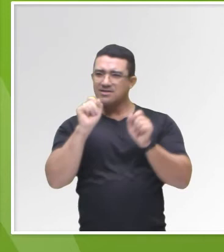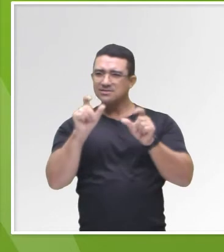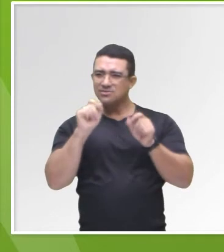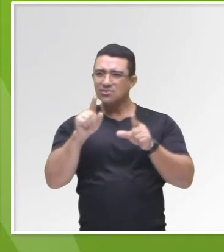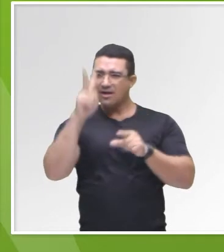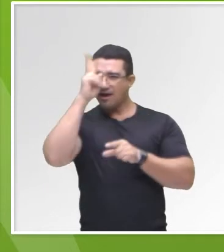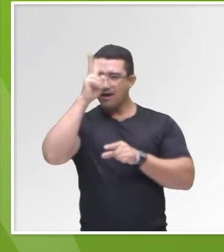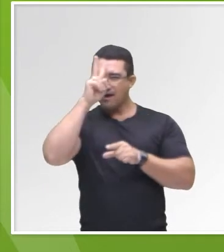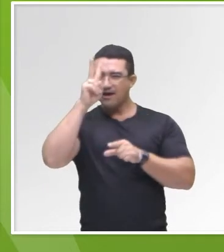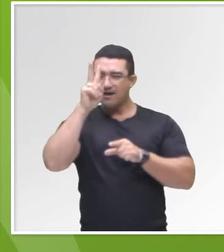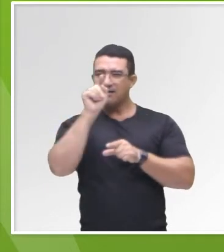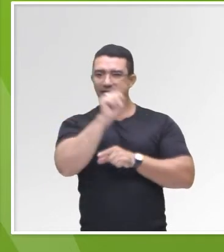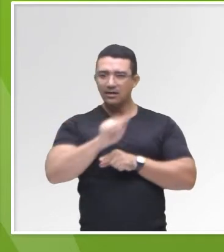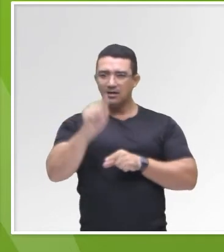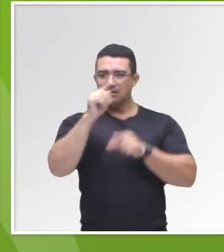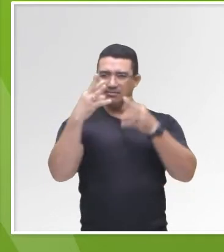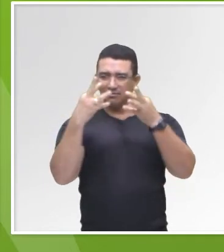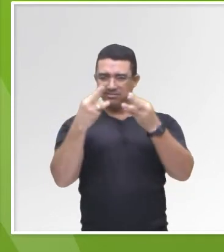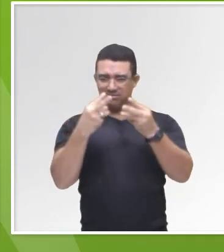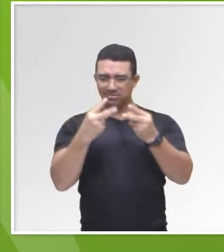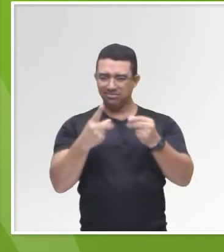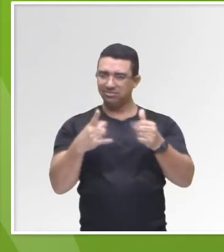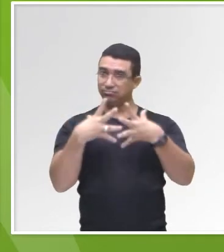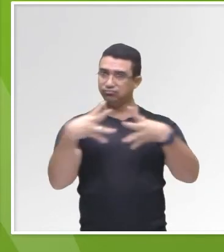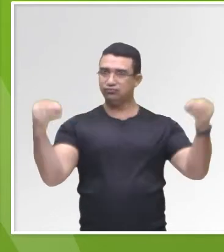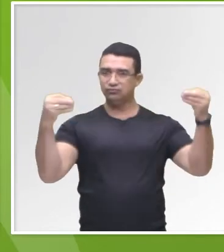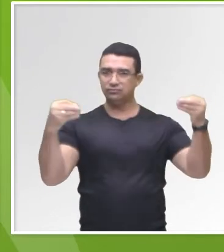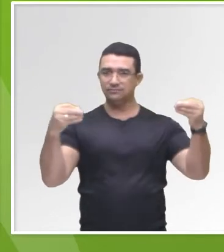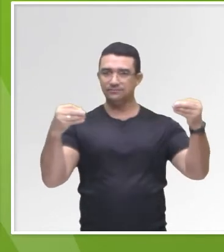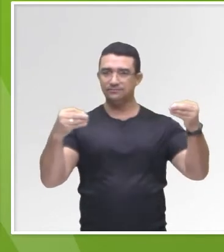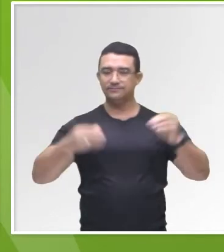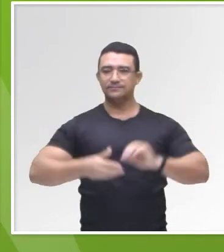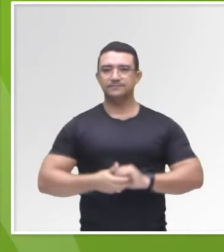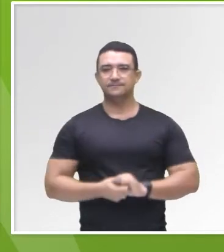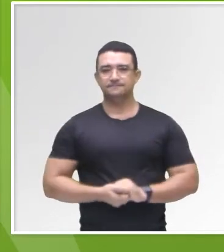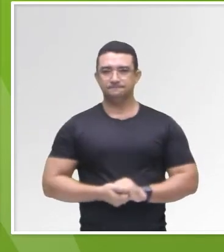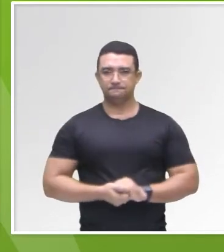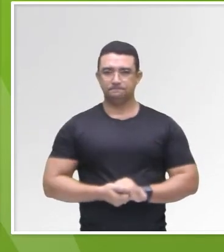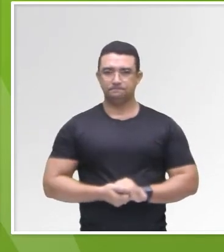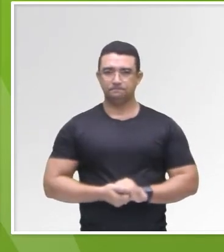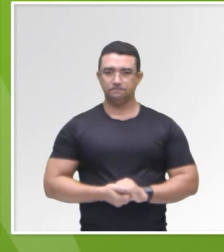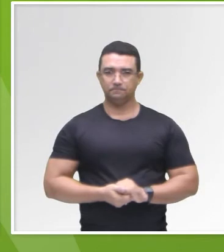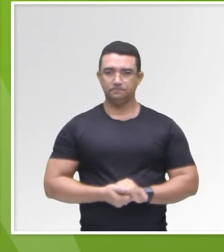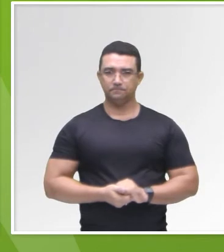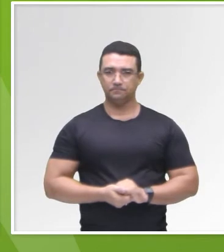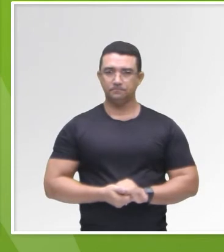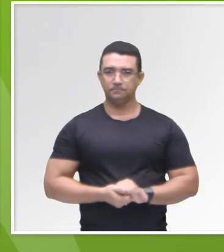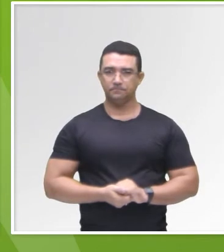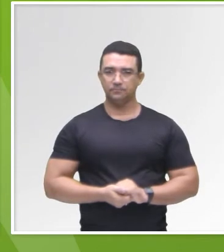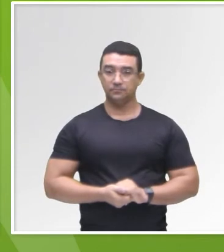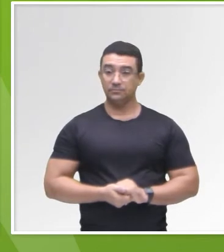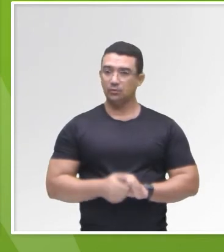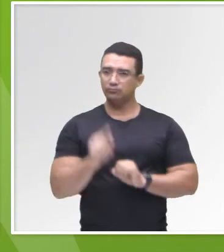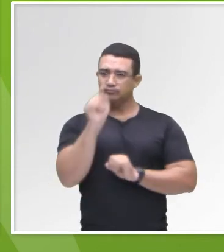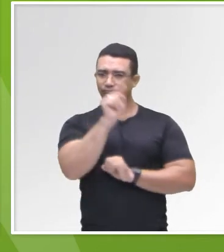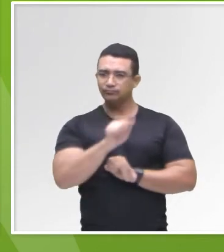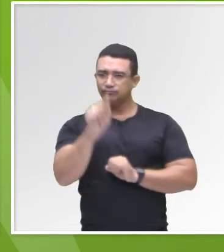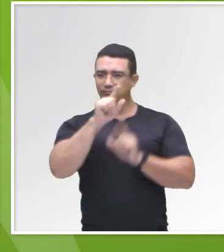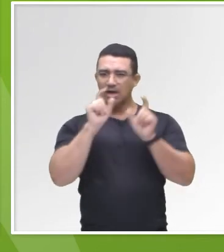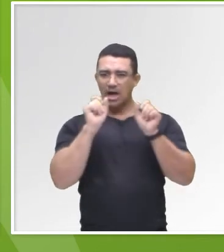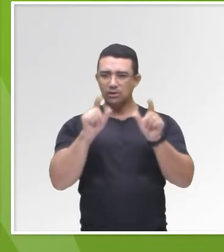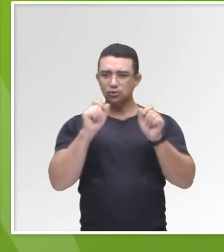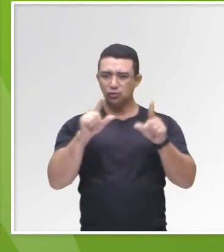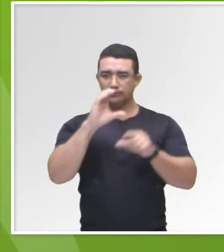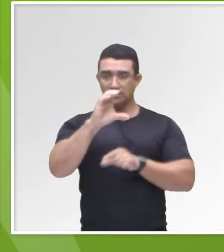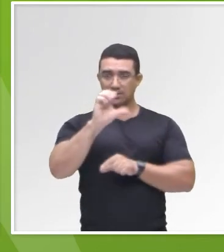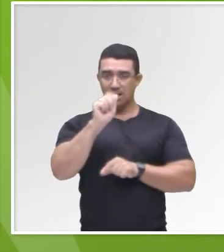anterior. Está aqui a carioteca que a gente marcou, né? Essa em azul aqui, ó. A gente tem aqui a carioteca. E